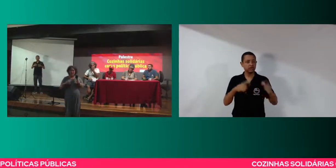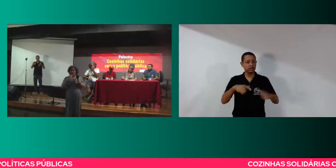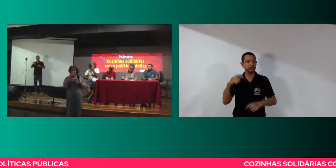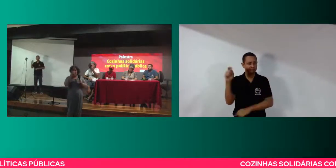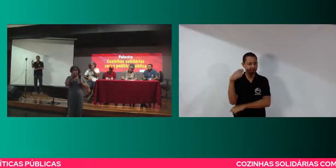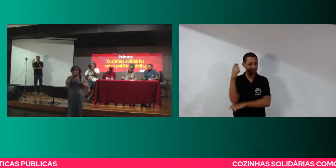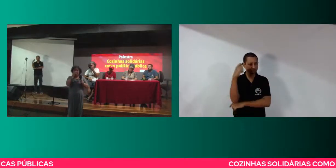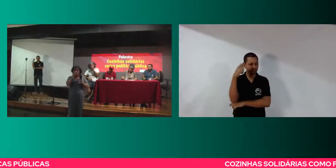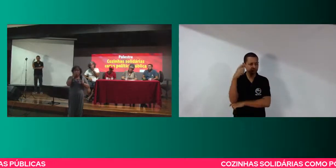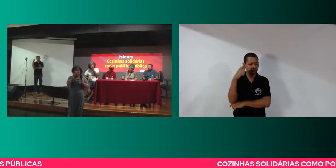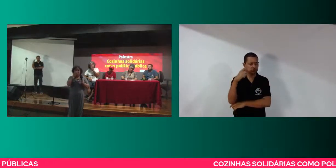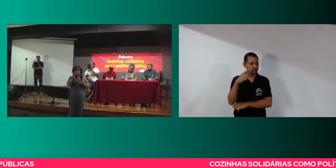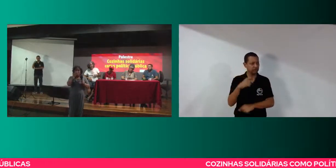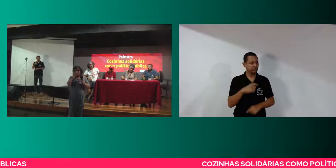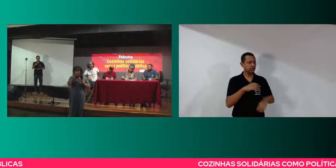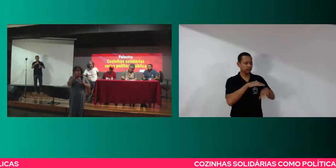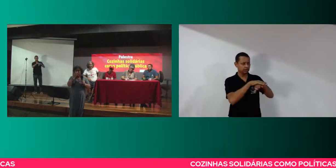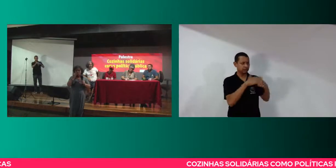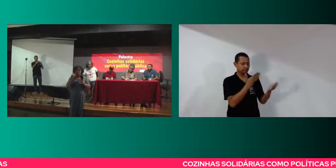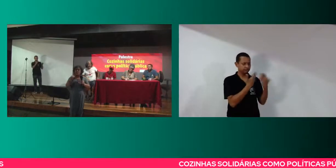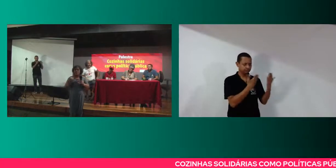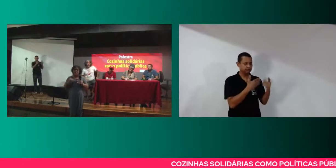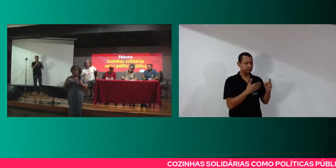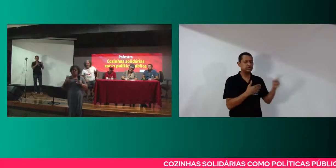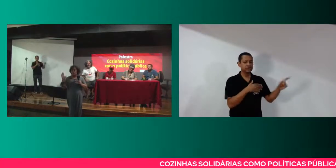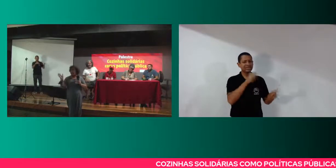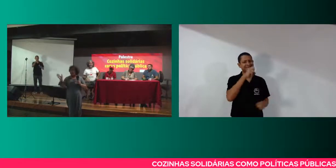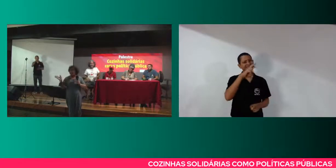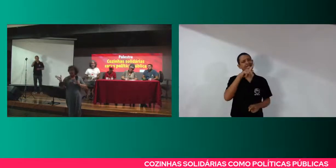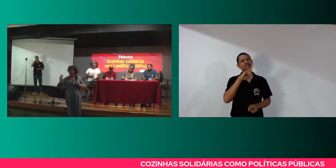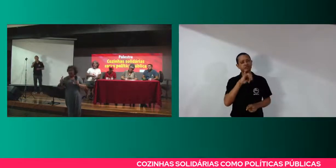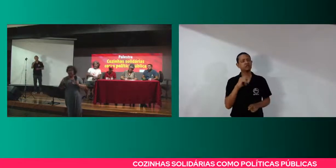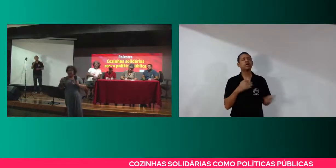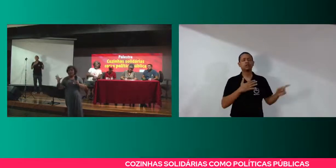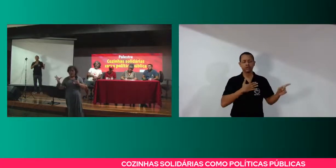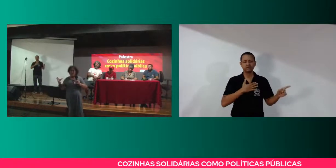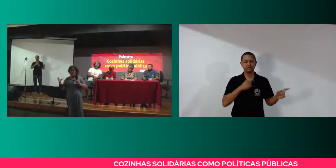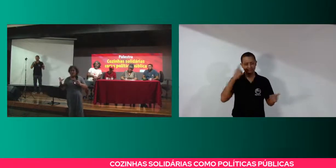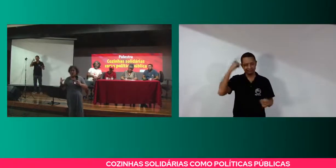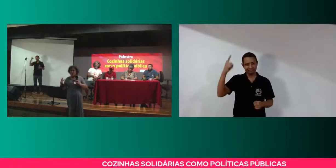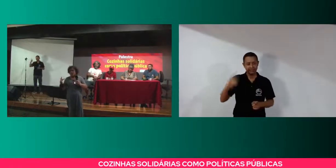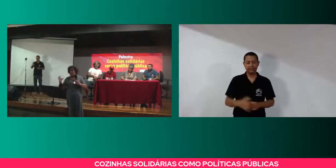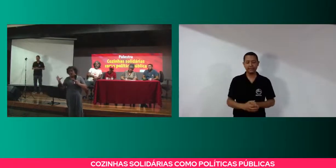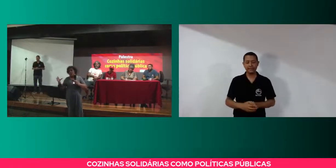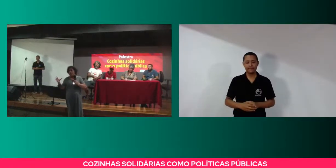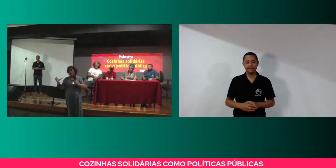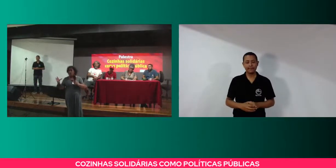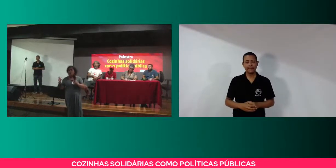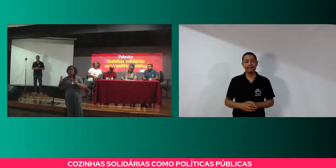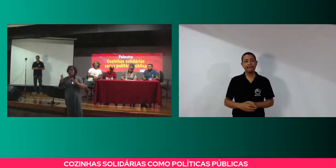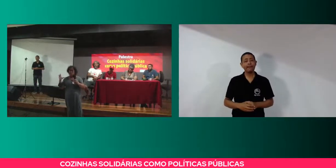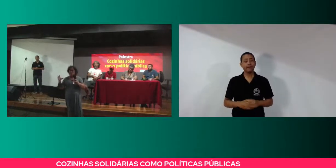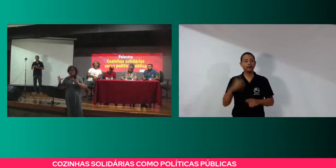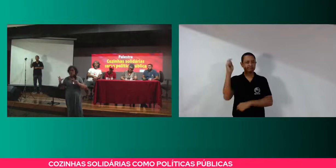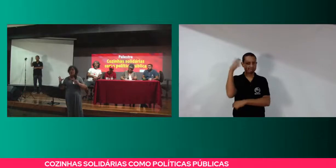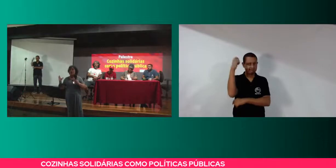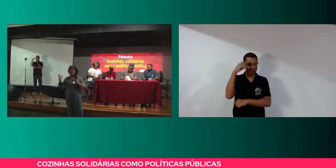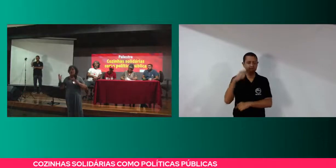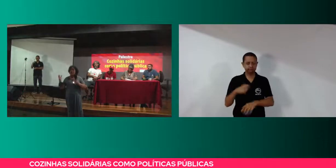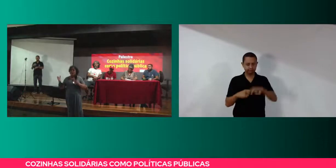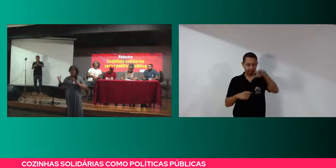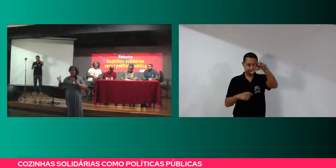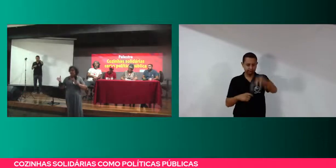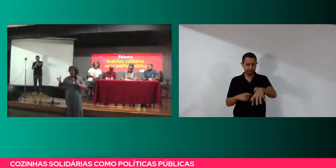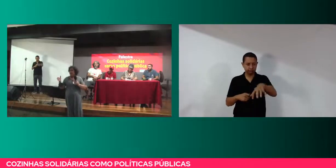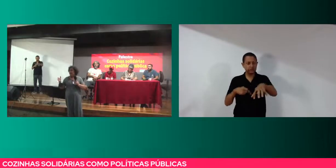gostou muito da ideia o que que lá em Porto Alegre a cozinha é no bairro da Azenha Central Eu Não abaixo muito rico mas é um bairro